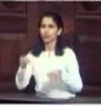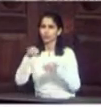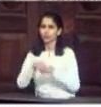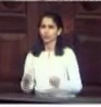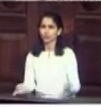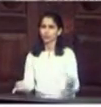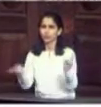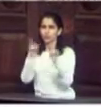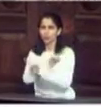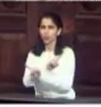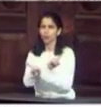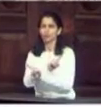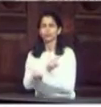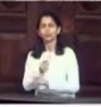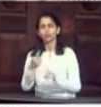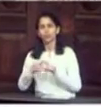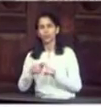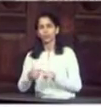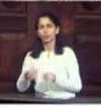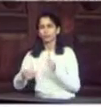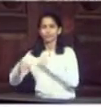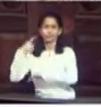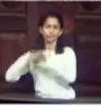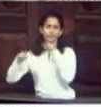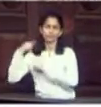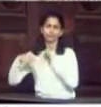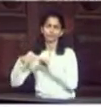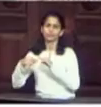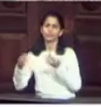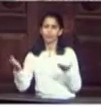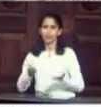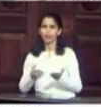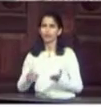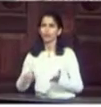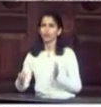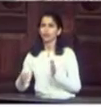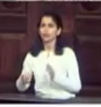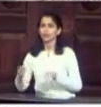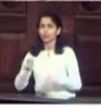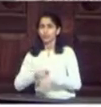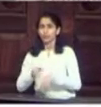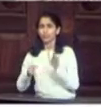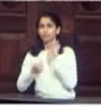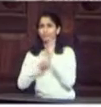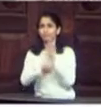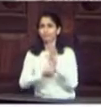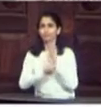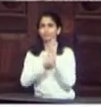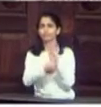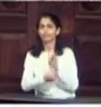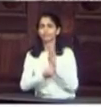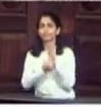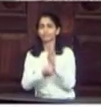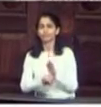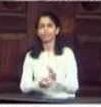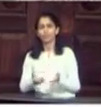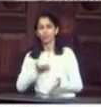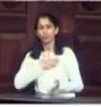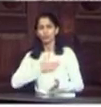um retrocesso. Nós vivemos tempos de resistência, quando eu gostaria muito de estar